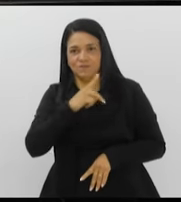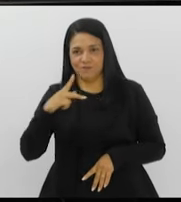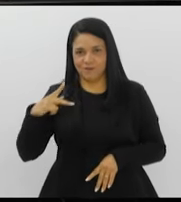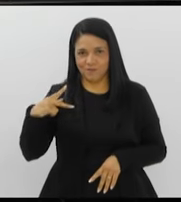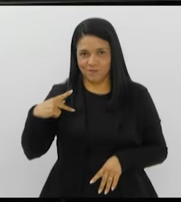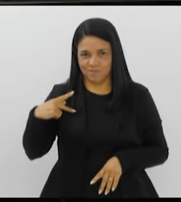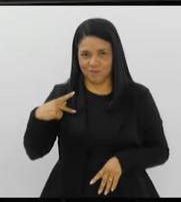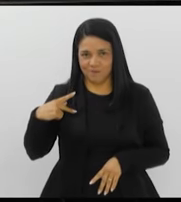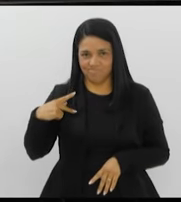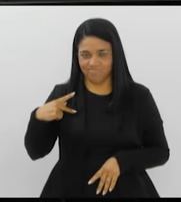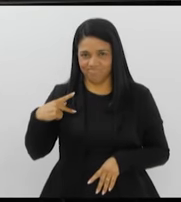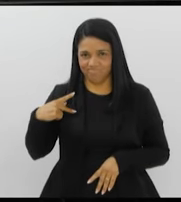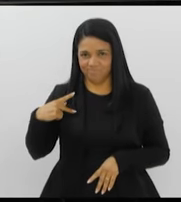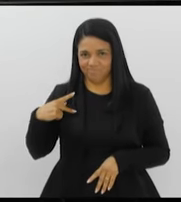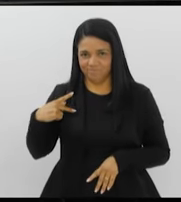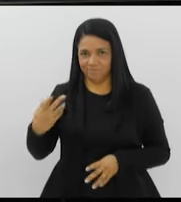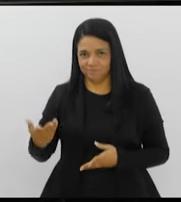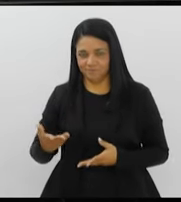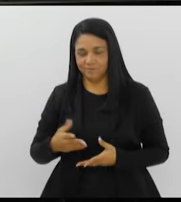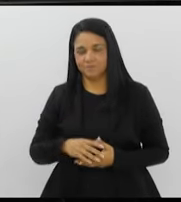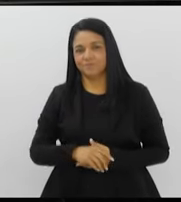Janeiro.